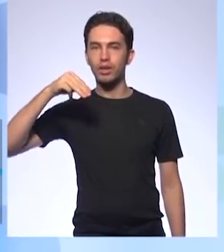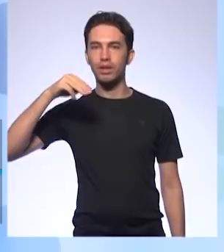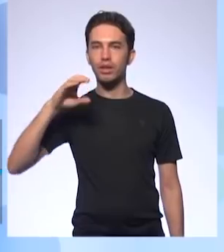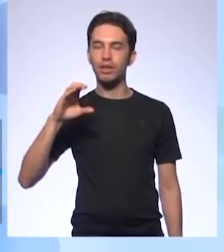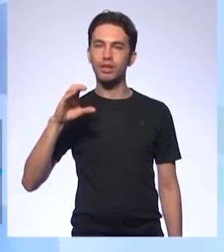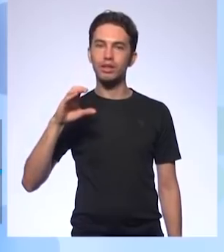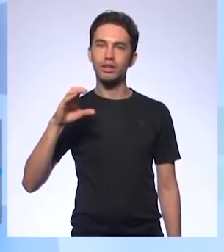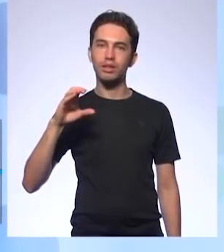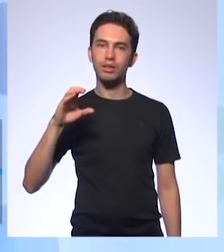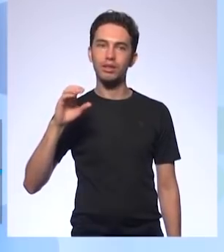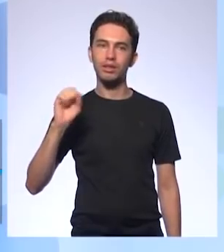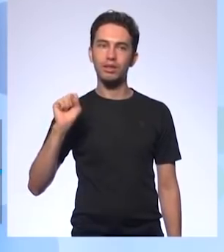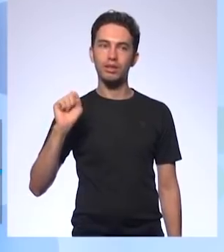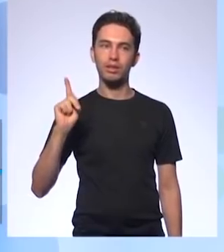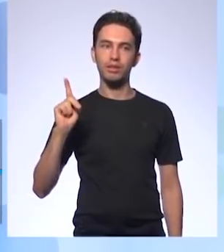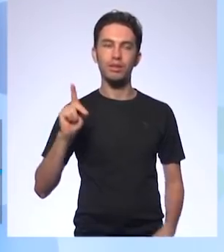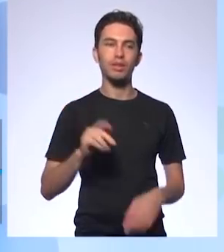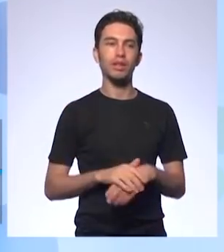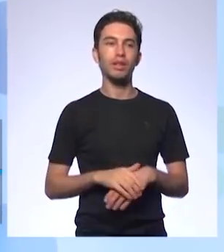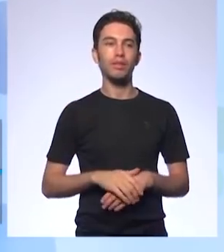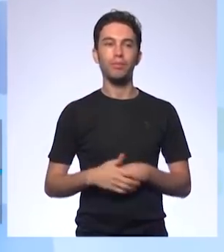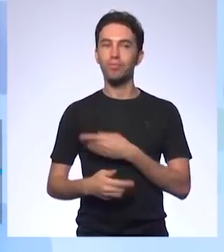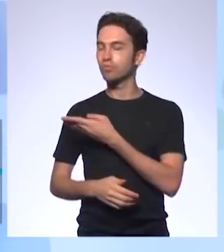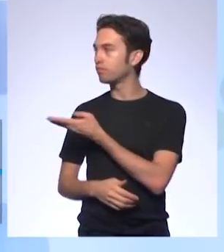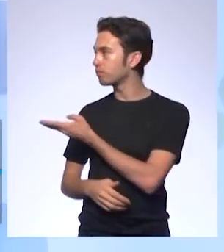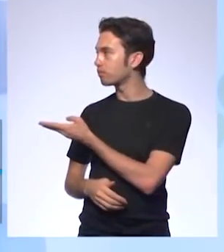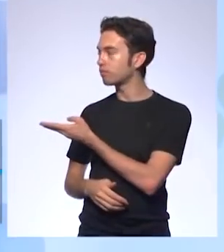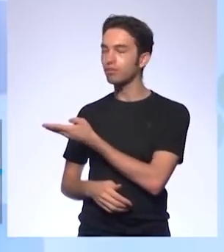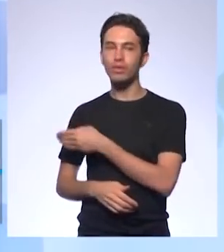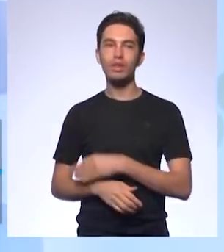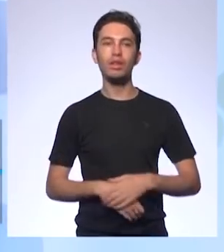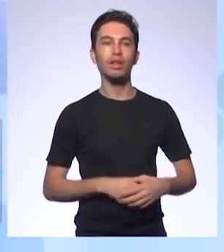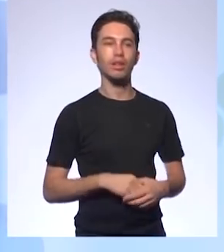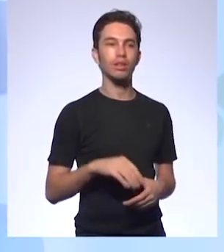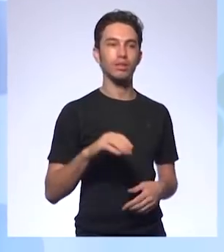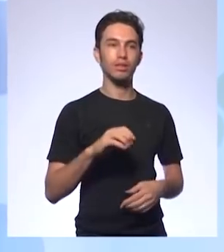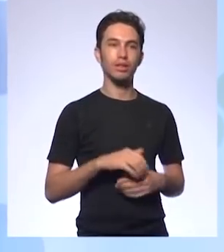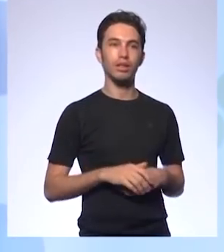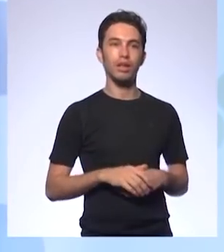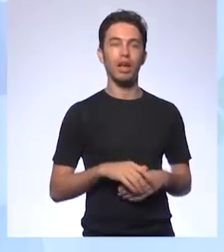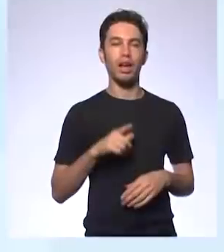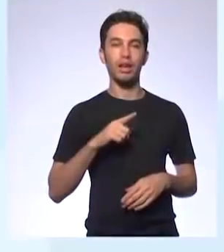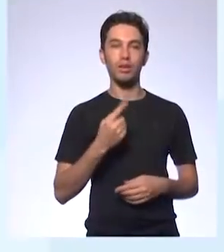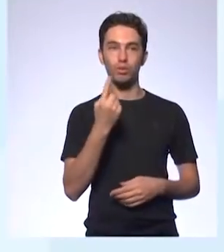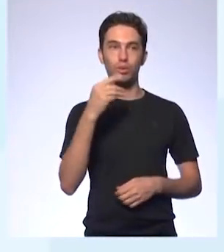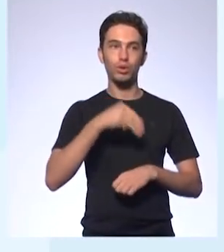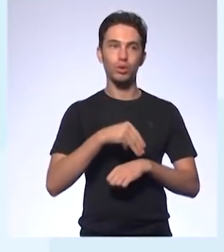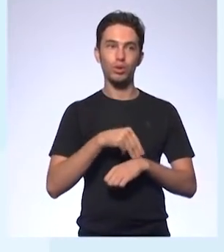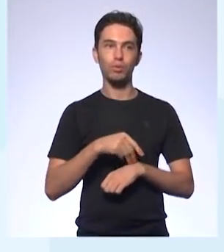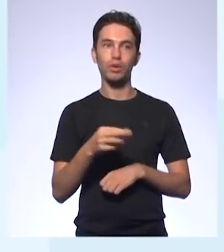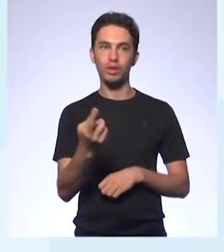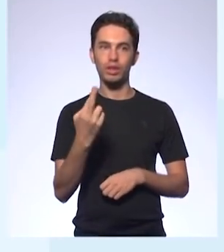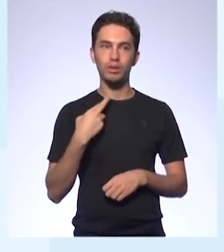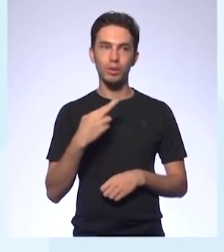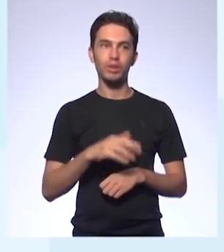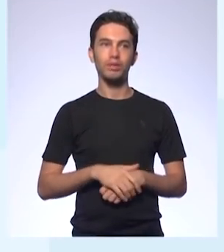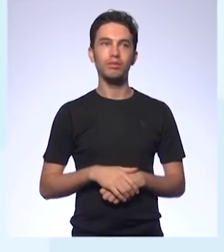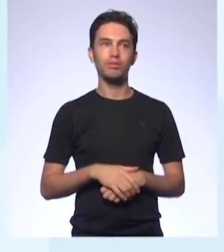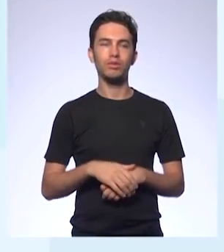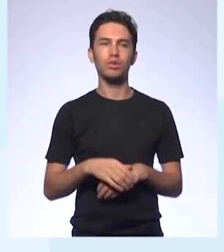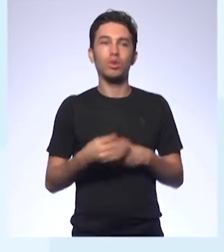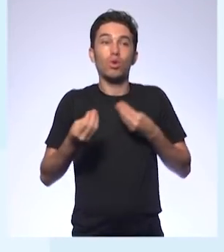para vocês pensarem aí. E vou deixar 1 minuto, está bem? Na tela para vocês. De que